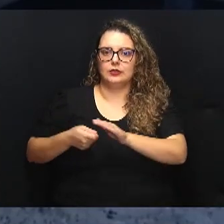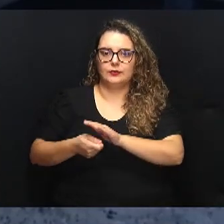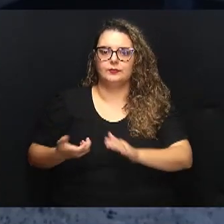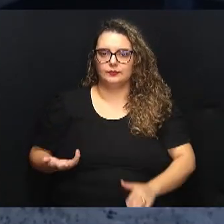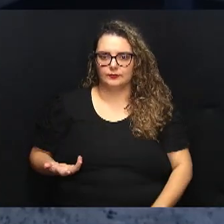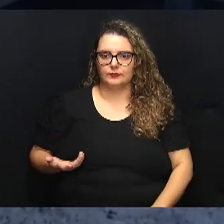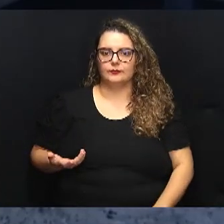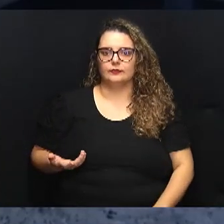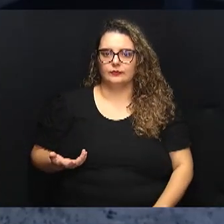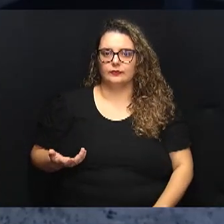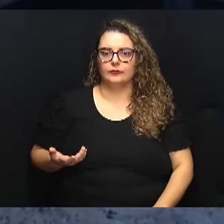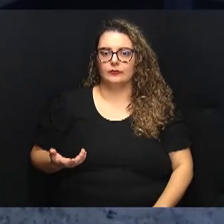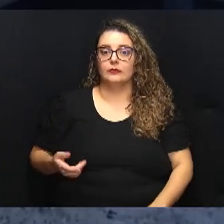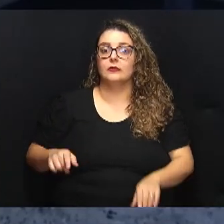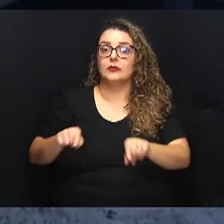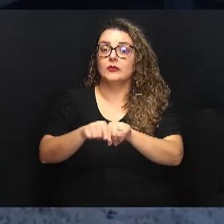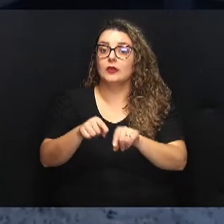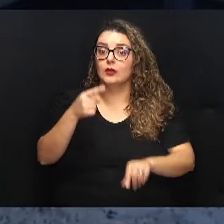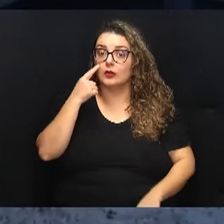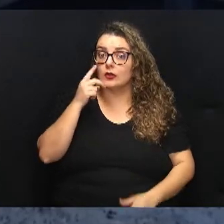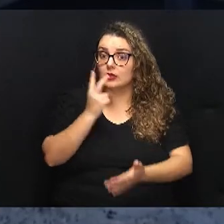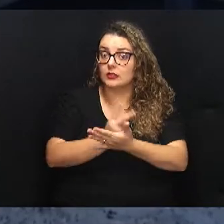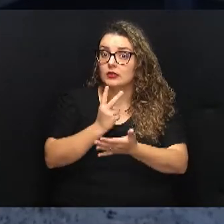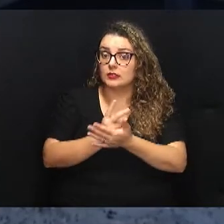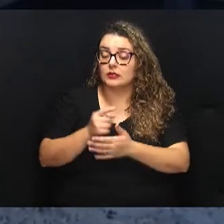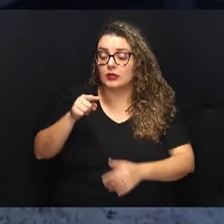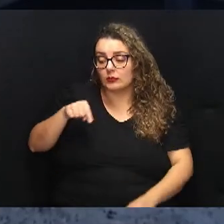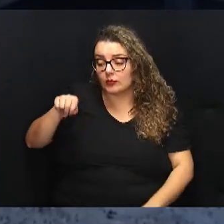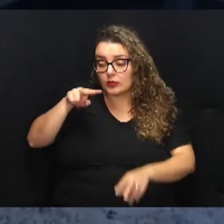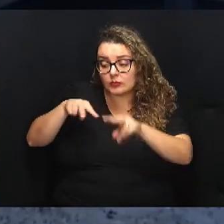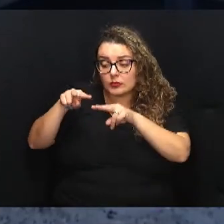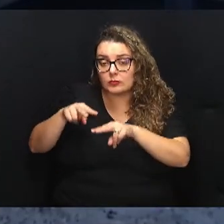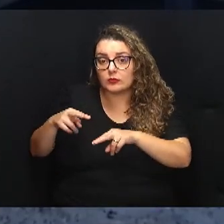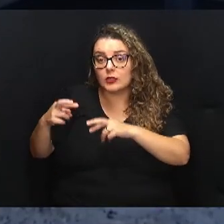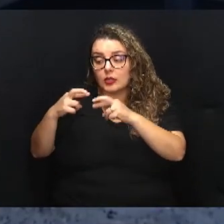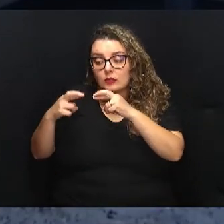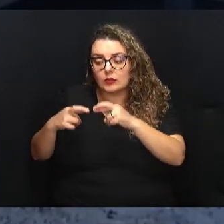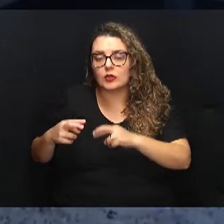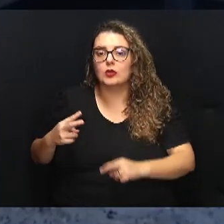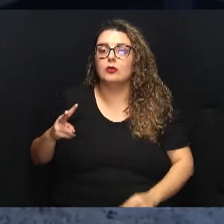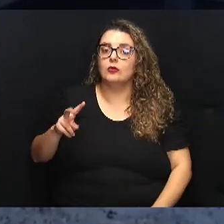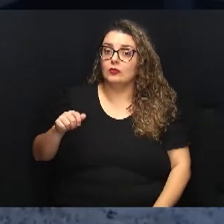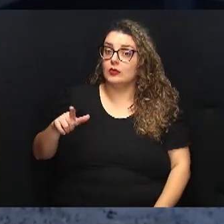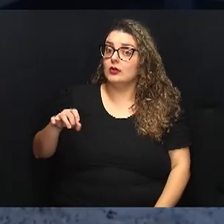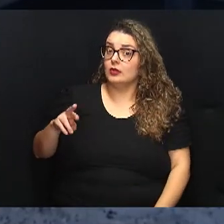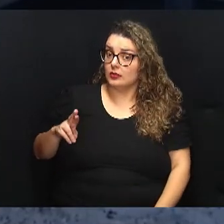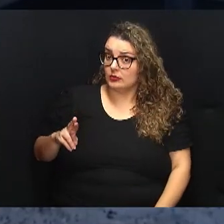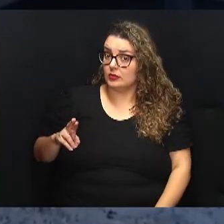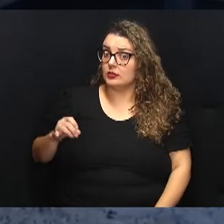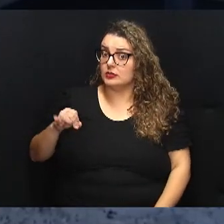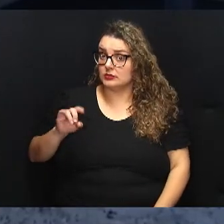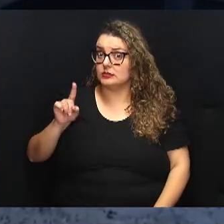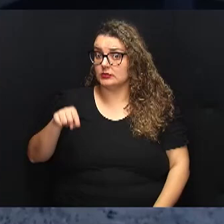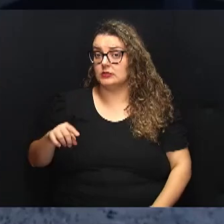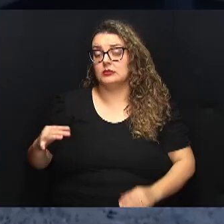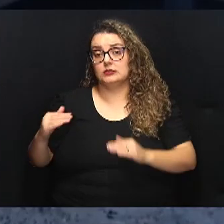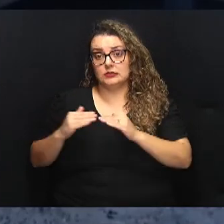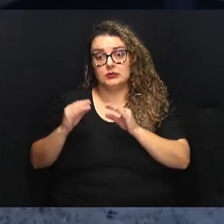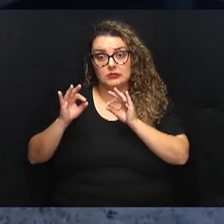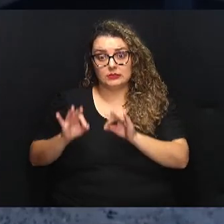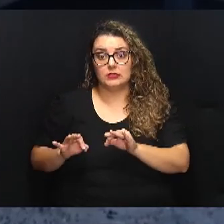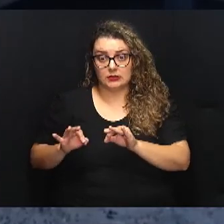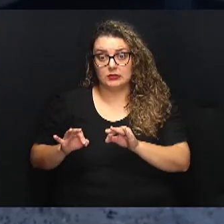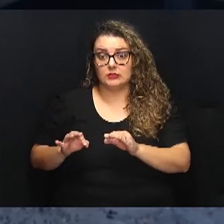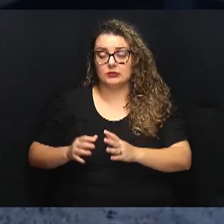esse seu cartão. Também olhe sempre no visor da maquininha para conferir o valor, se o valor corresponde de fato ao valor da